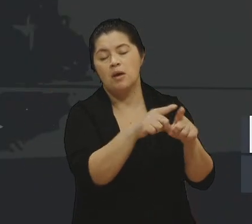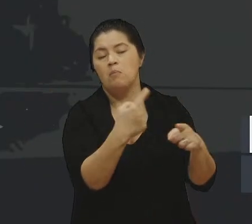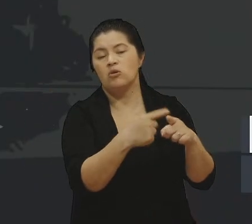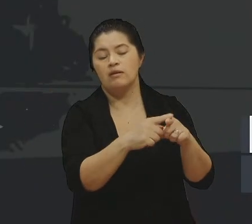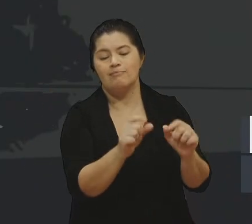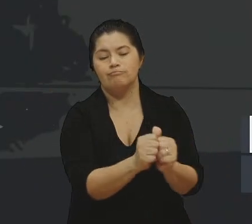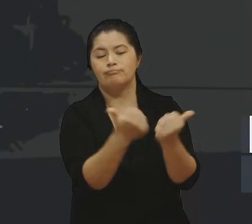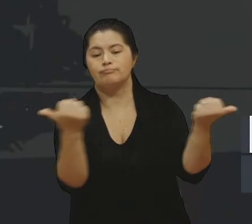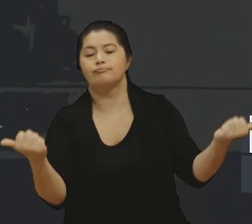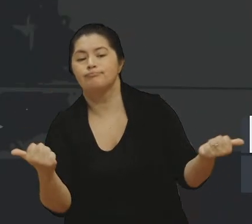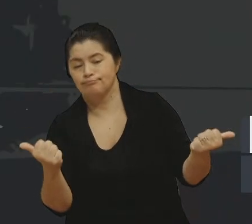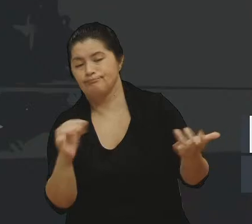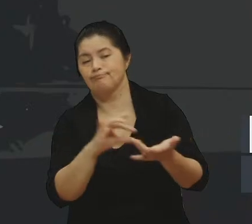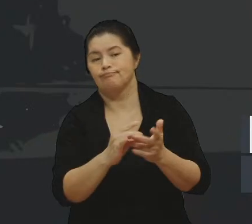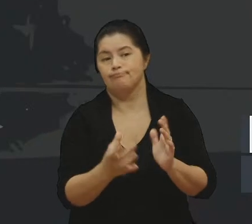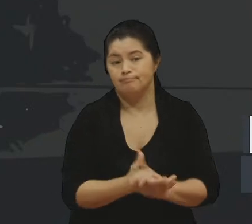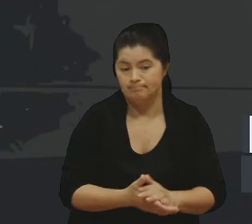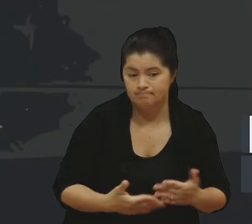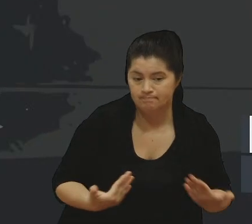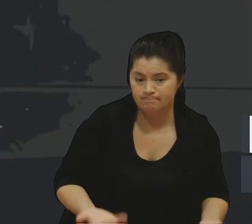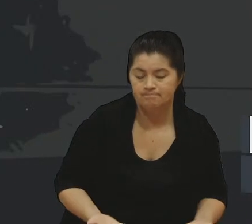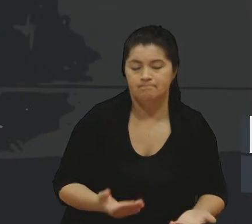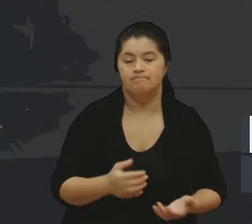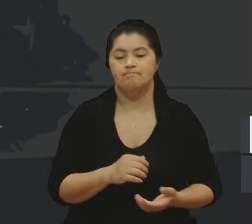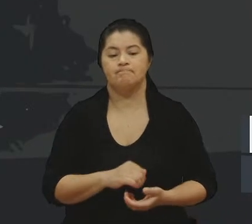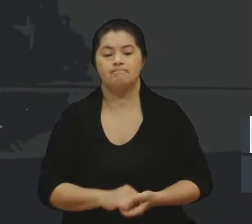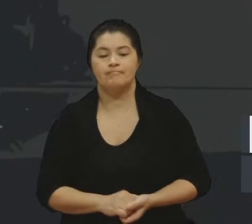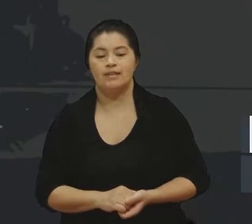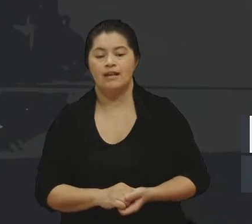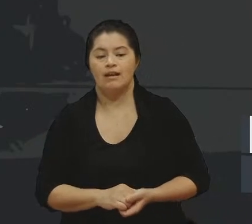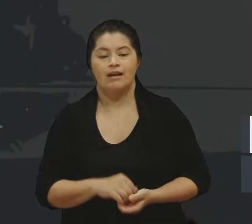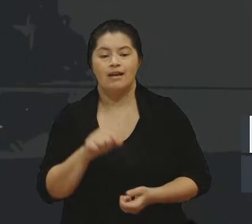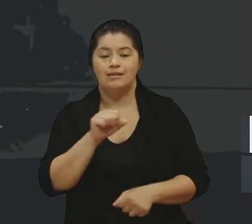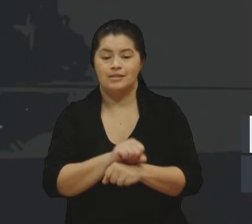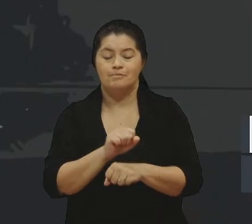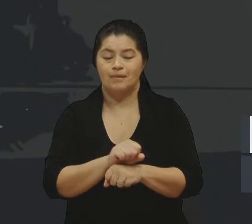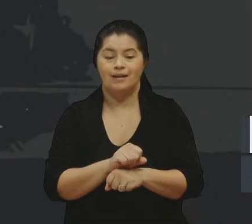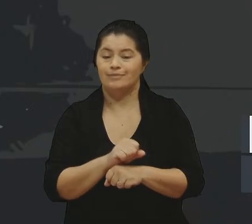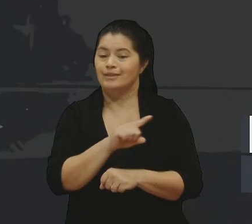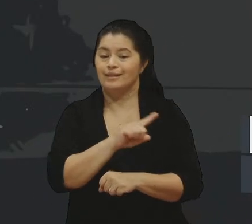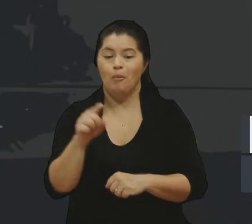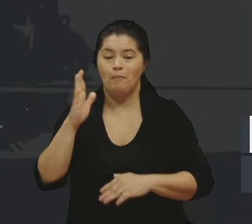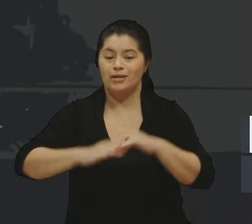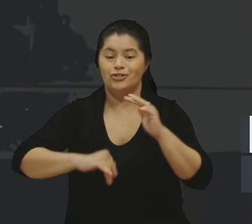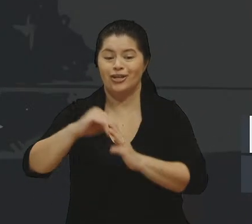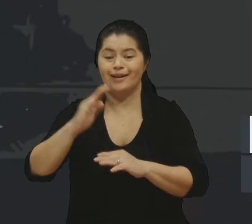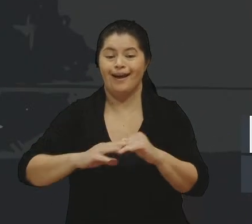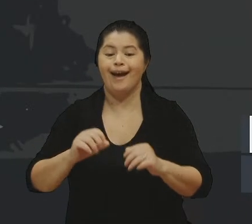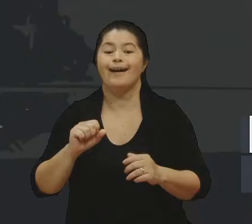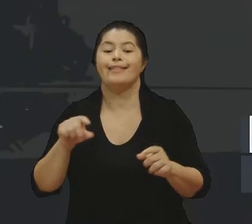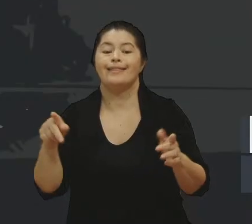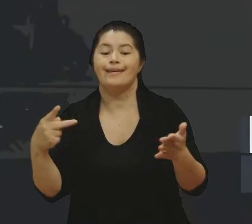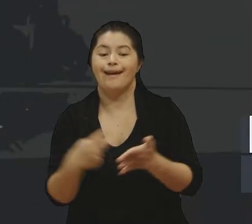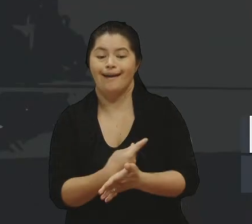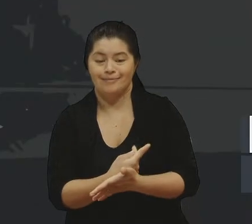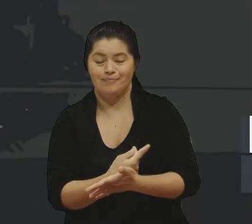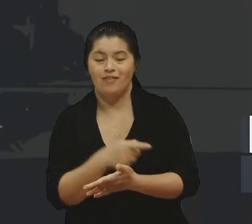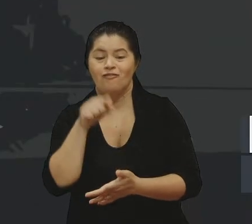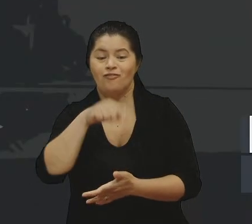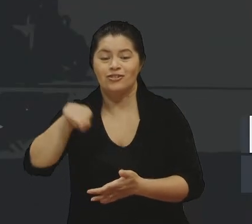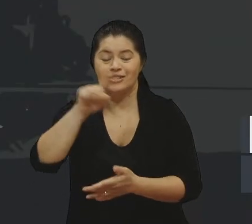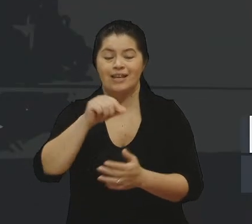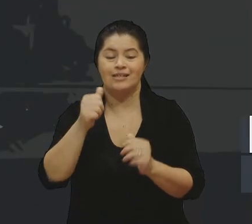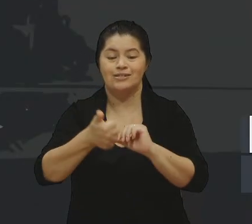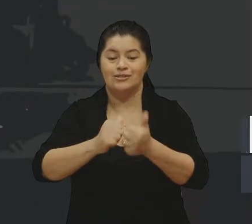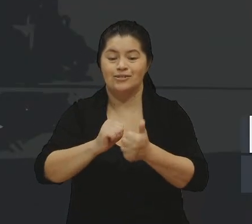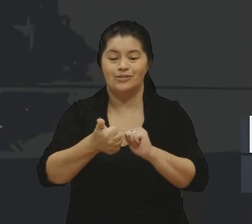E aí, meus amigos, é uma outra coisa que eu espero que vocês não precisem descobrir na prática, mas se você sabe jogar muito bem futebol, basquete não é a